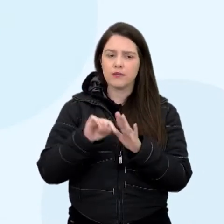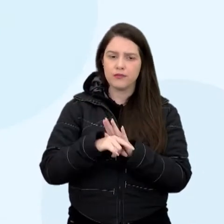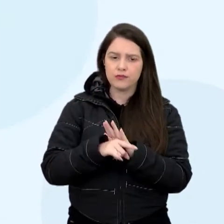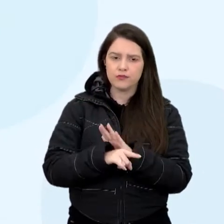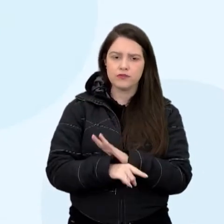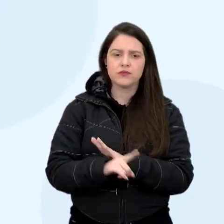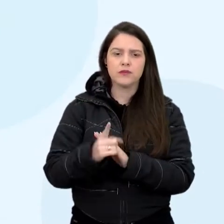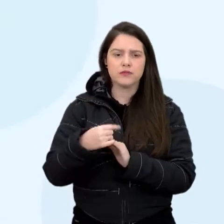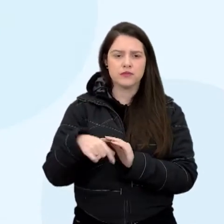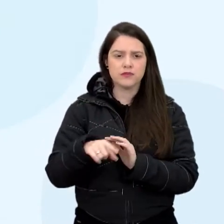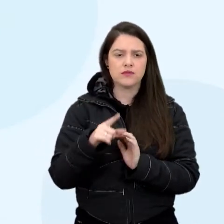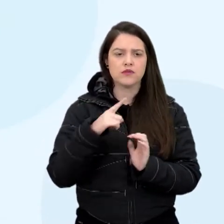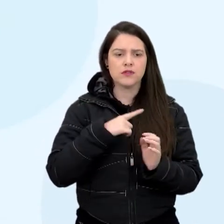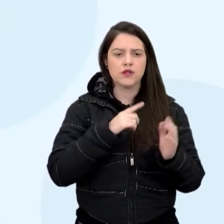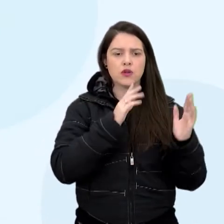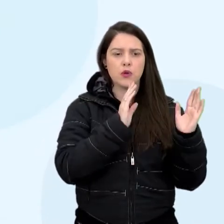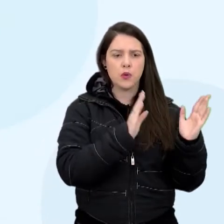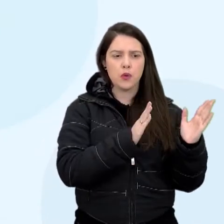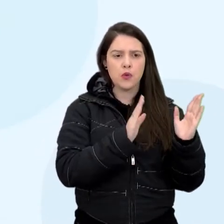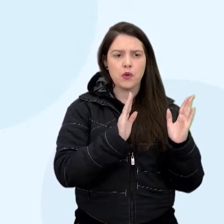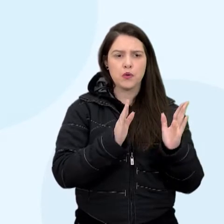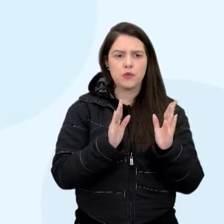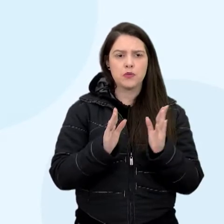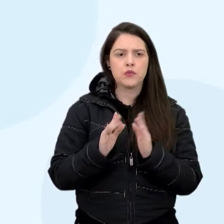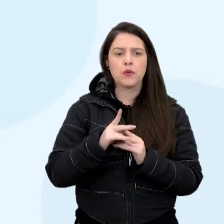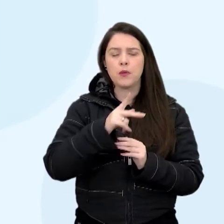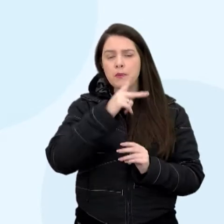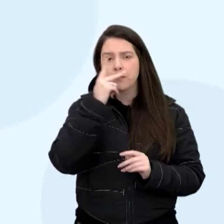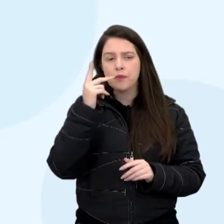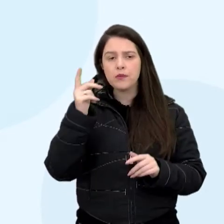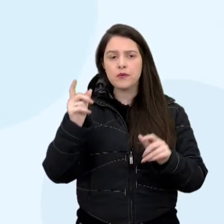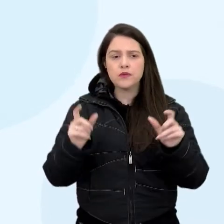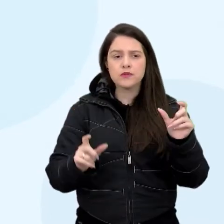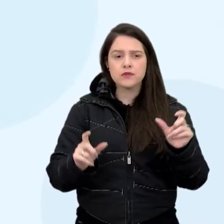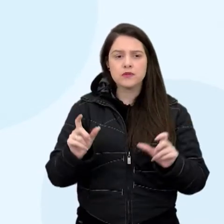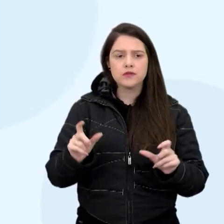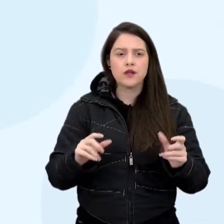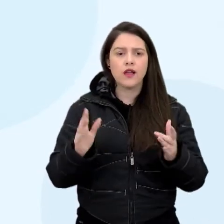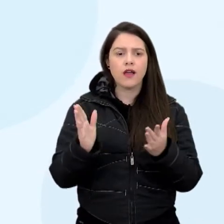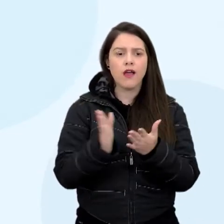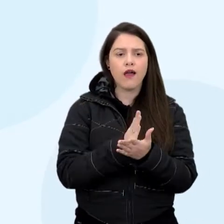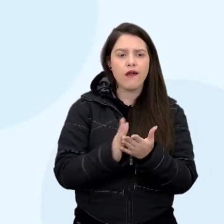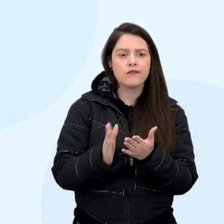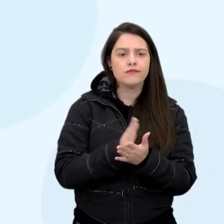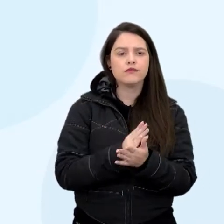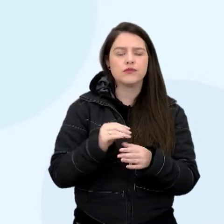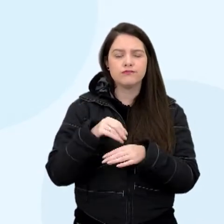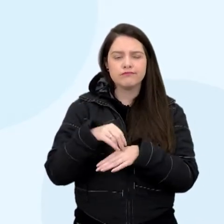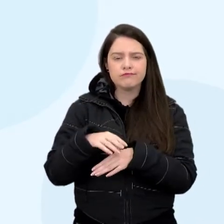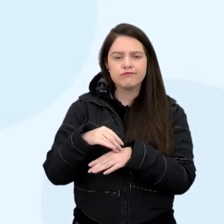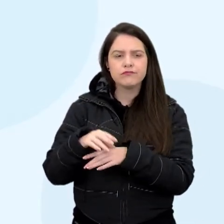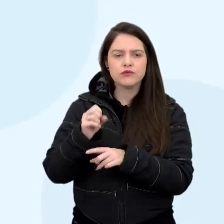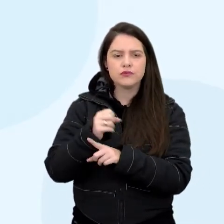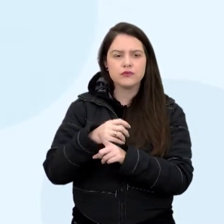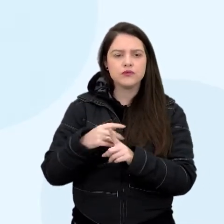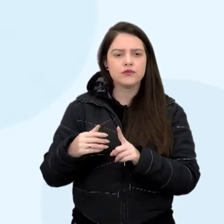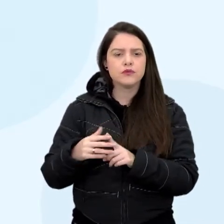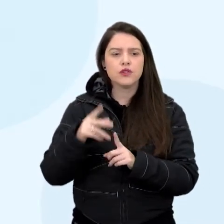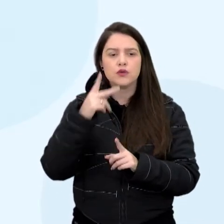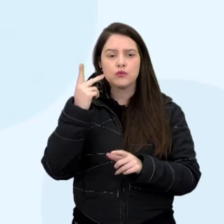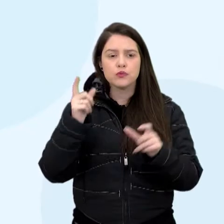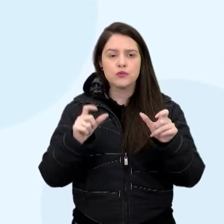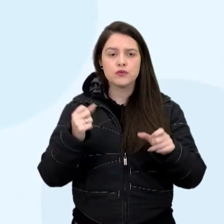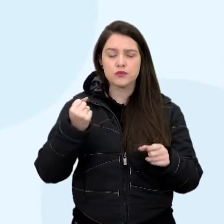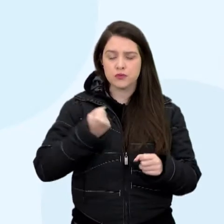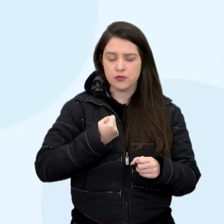E aí temos ainda, né, a identificação de alguns indicadores sociais que representam em número determinado grupo de pessoas e